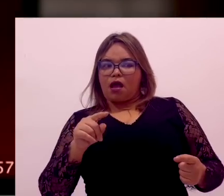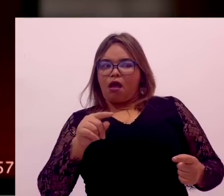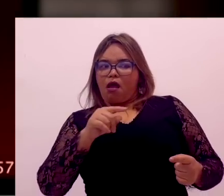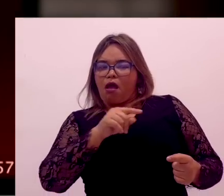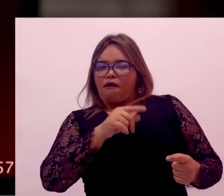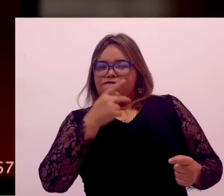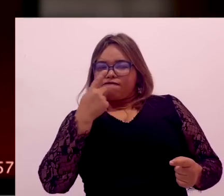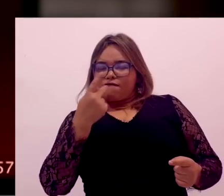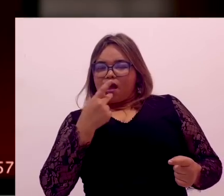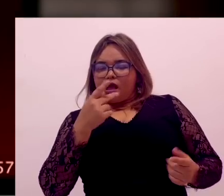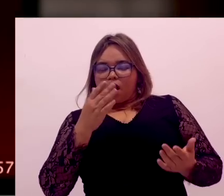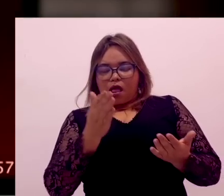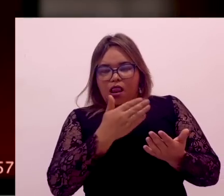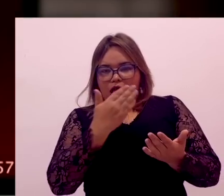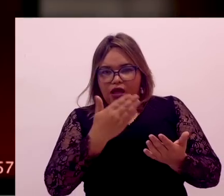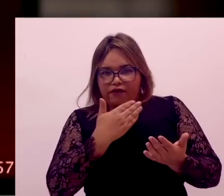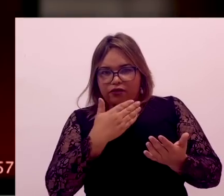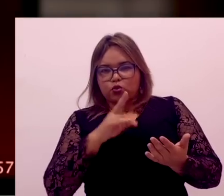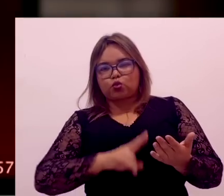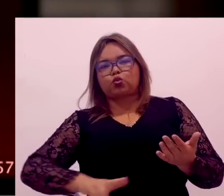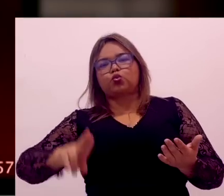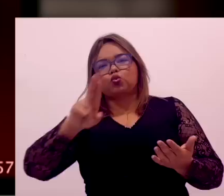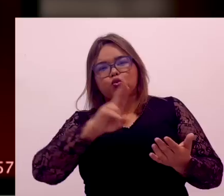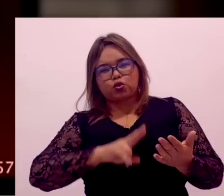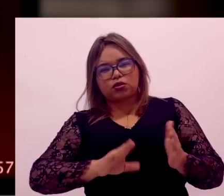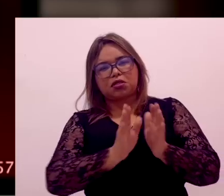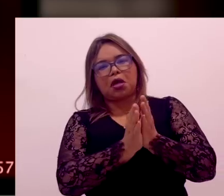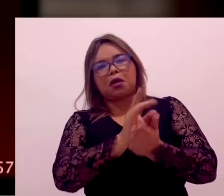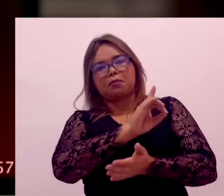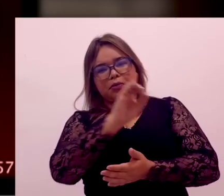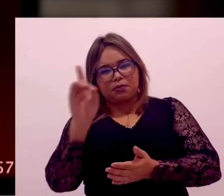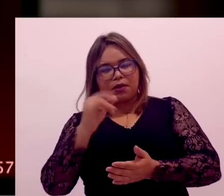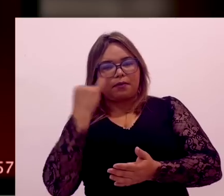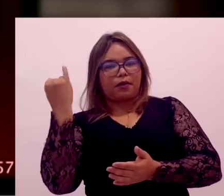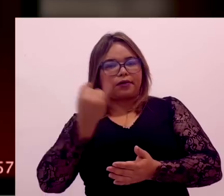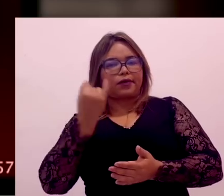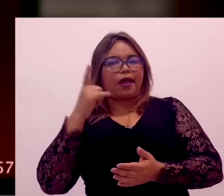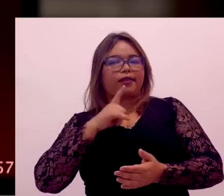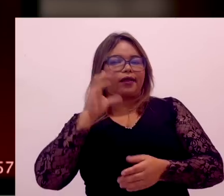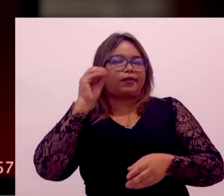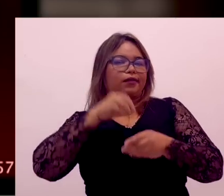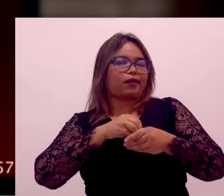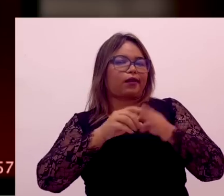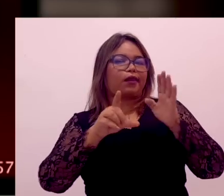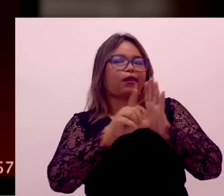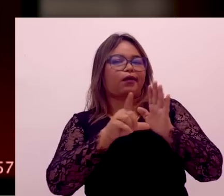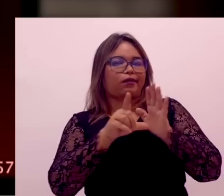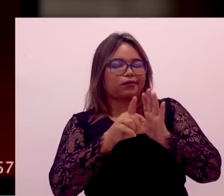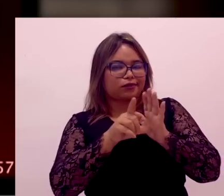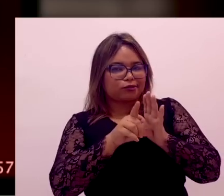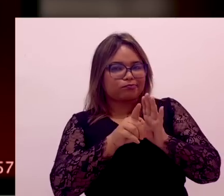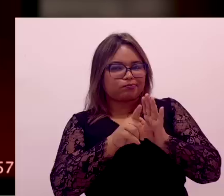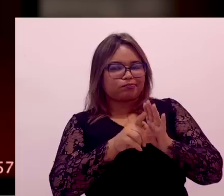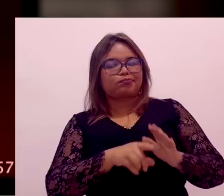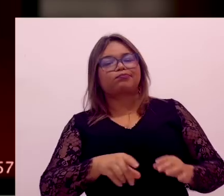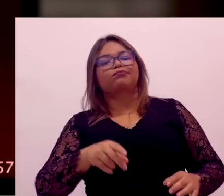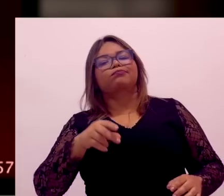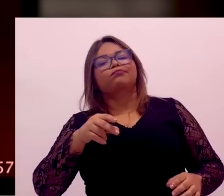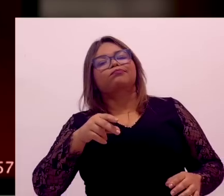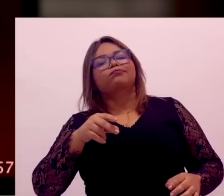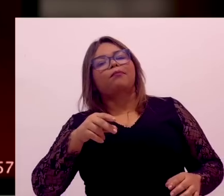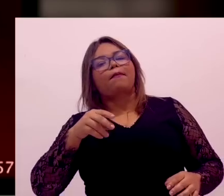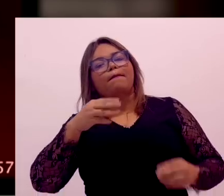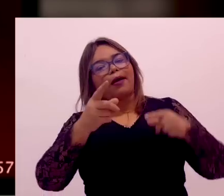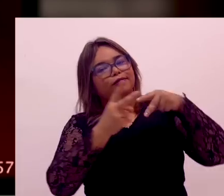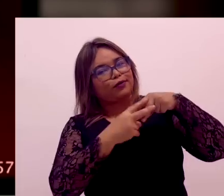maçônica cristã. Agora, isso está em itálico no original, somente porque ela é o livro sagrado da igreja cristã. O